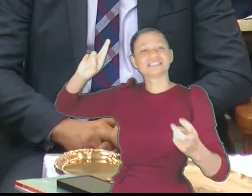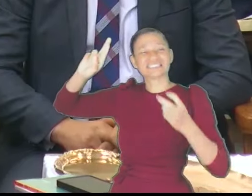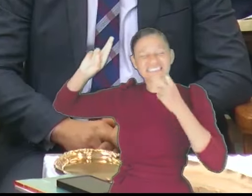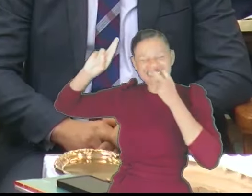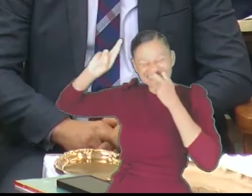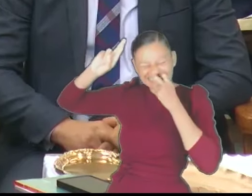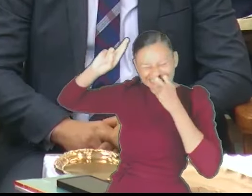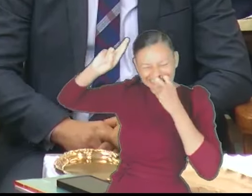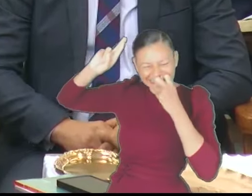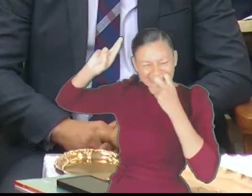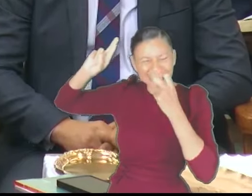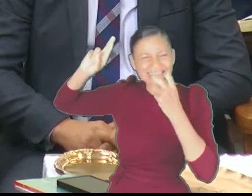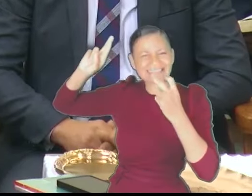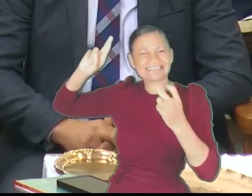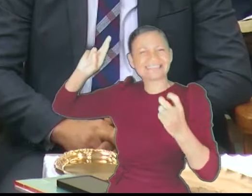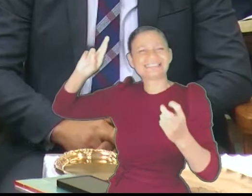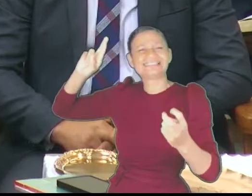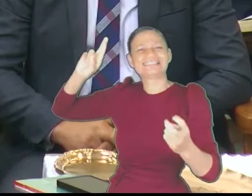Bradou.